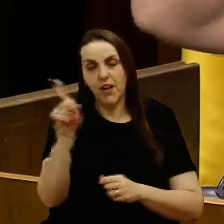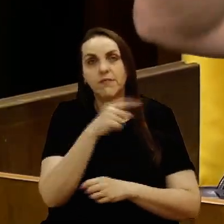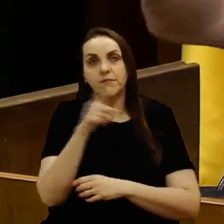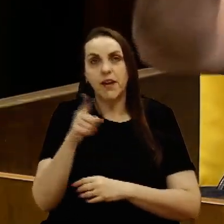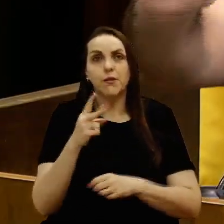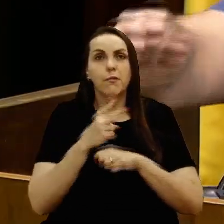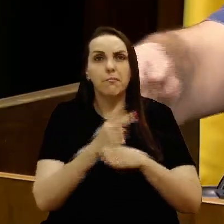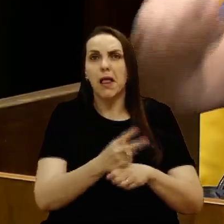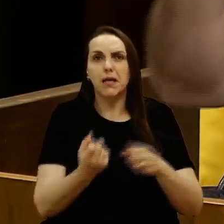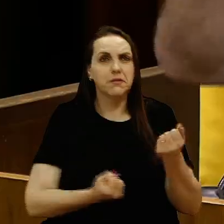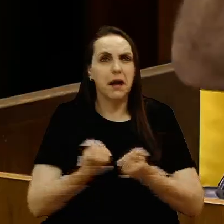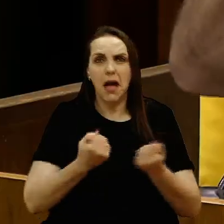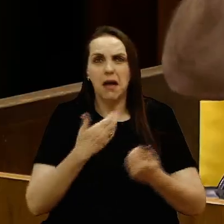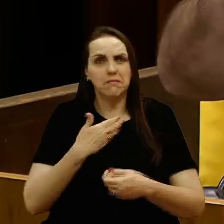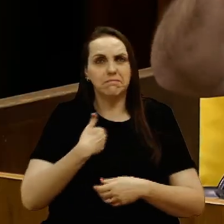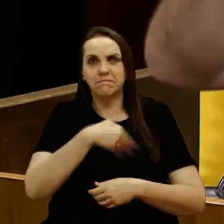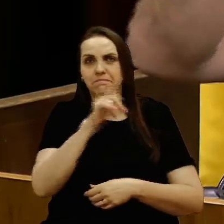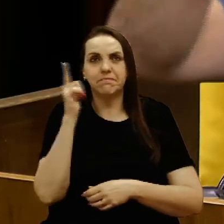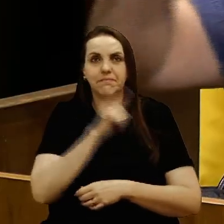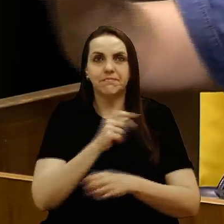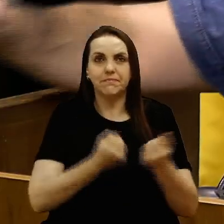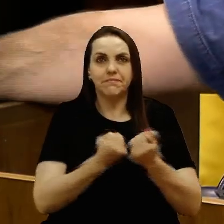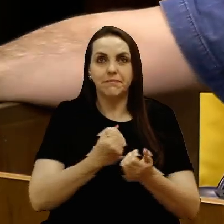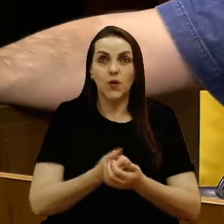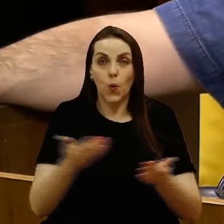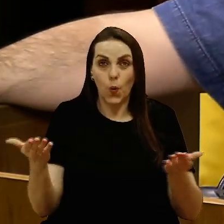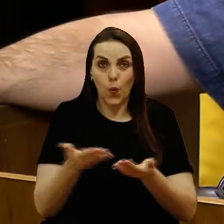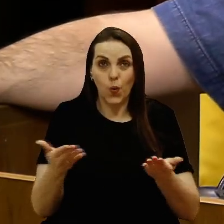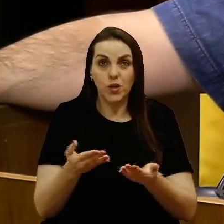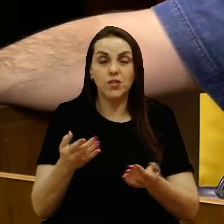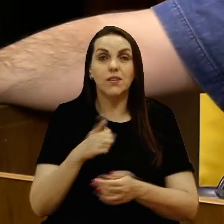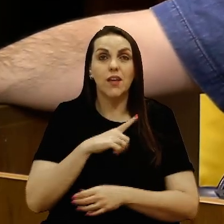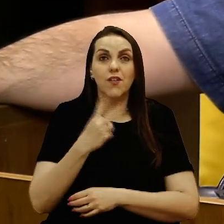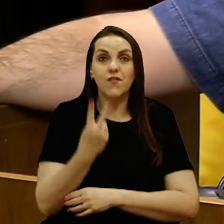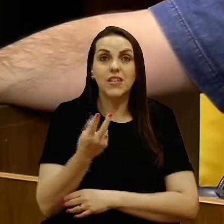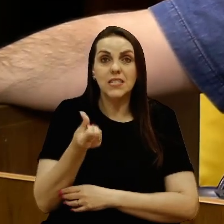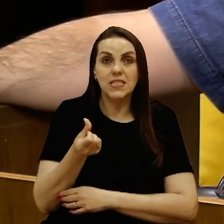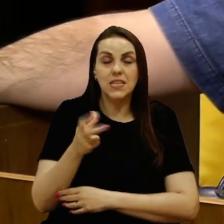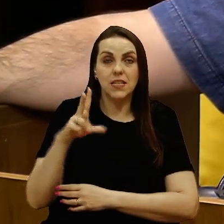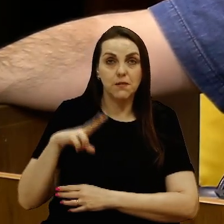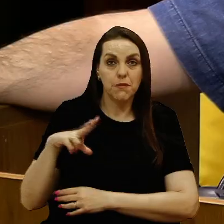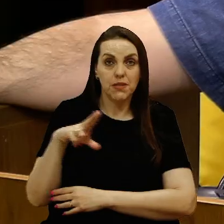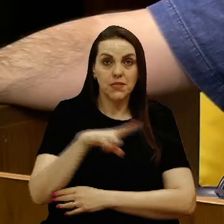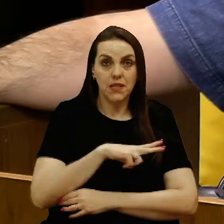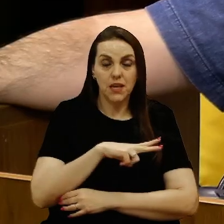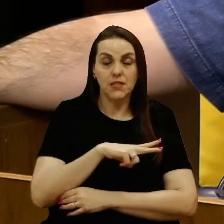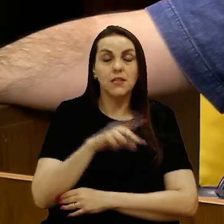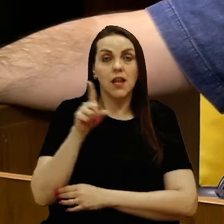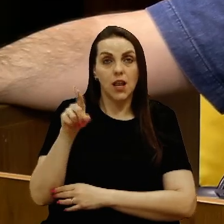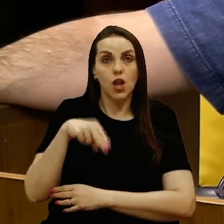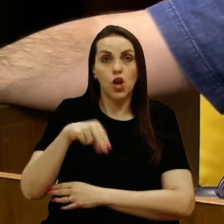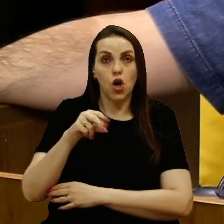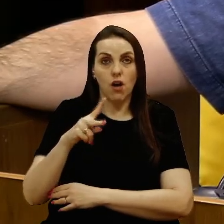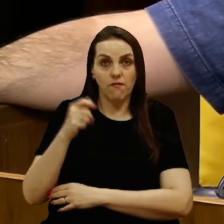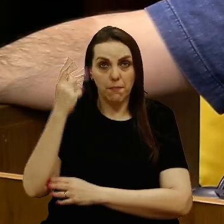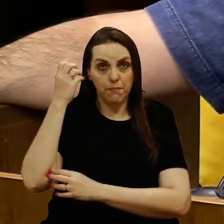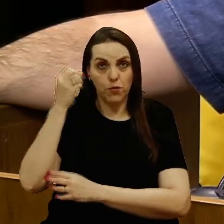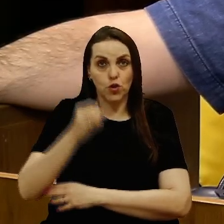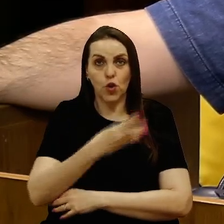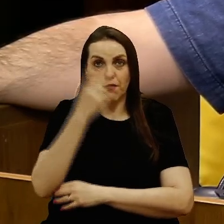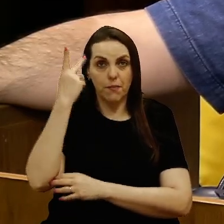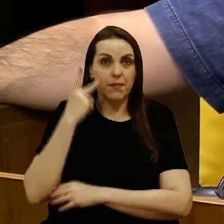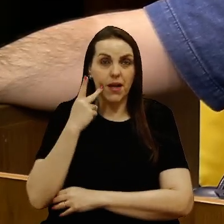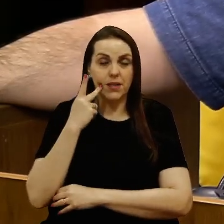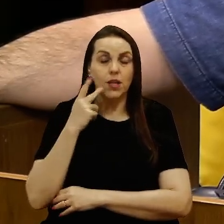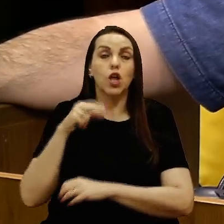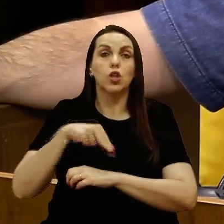conseguir carro. Só hoje nós temos 26 pacientes indo para Nova Prata, 23 pacientes indo para Nova Petrópolis